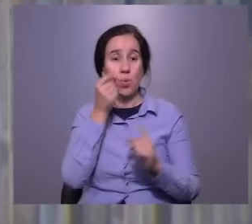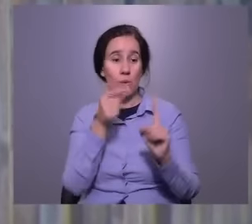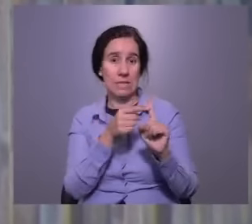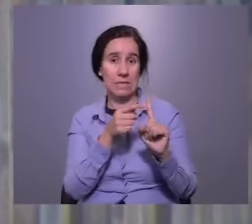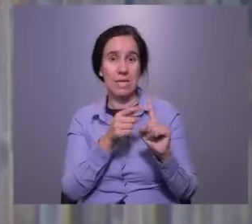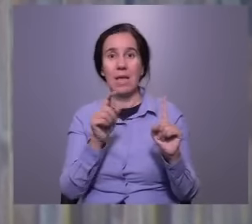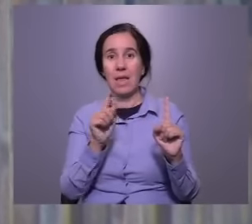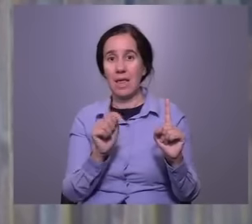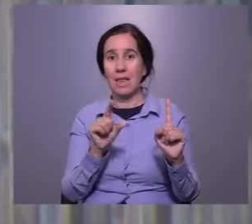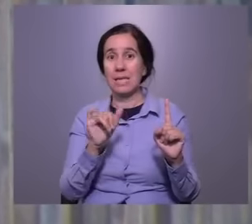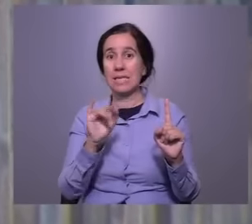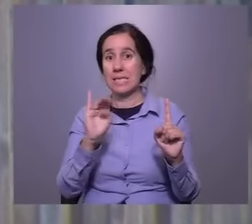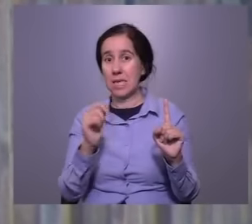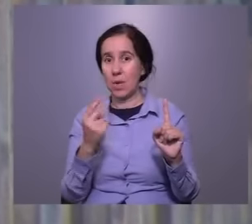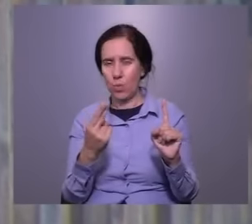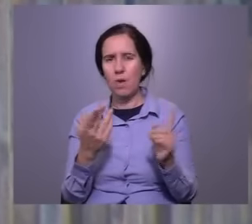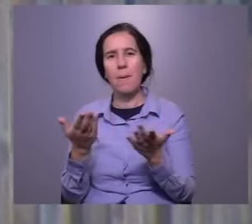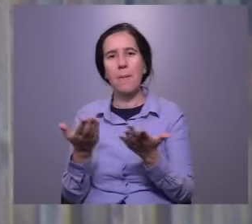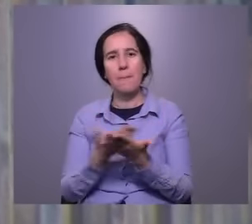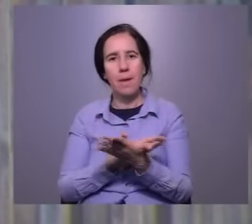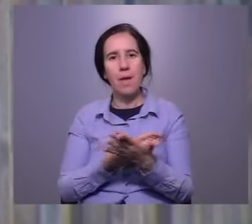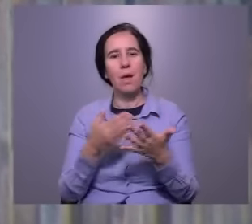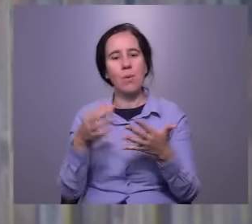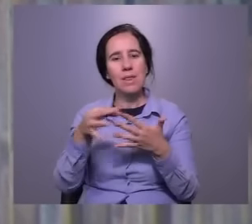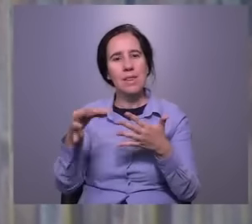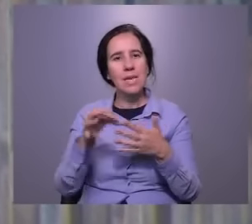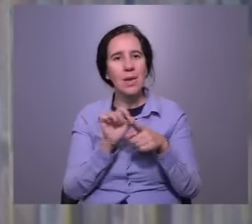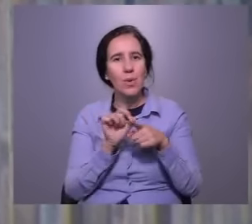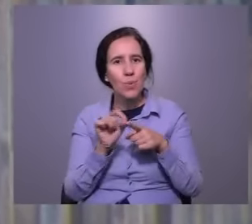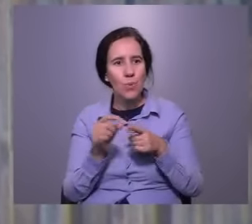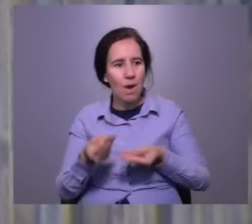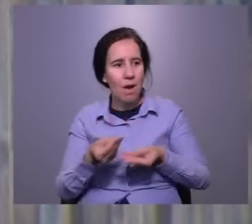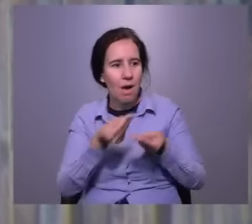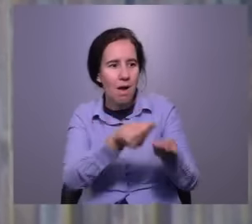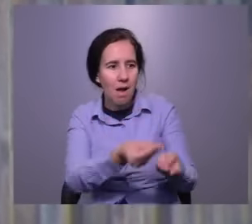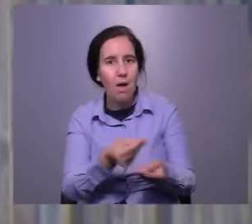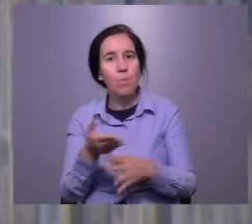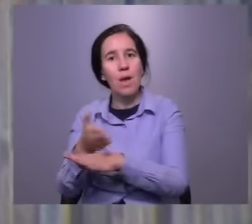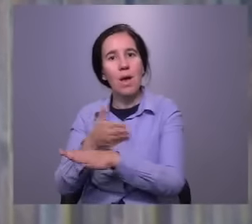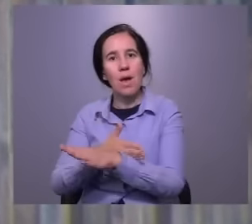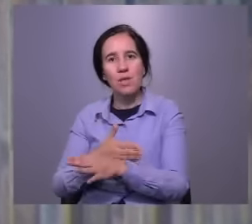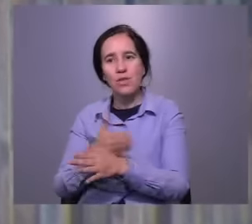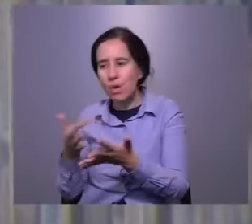na condição prévia, naquilo que possibilita esse gesto extraordinário, a partilha.